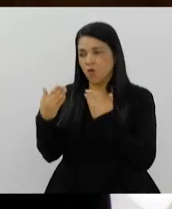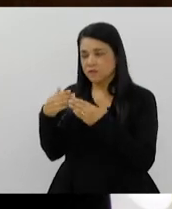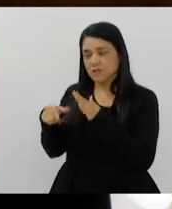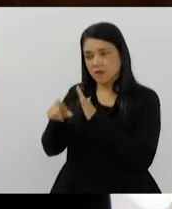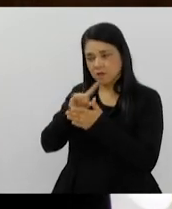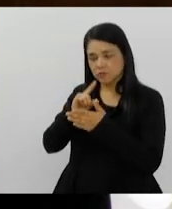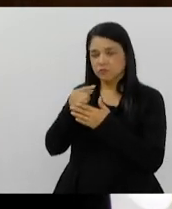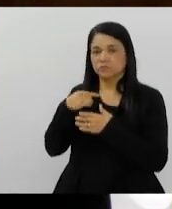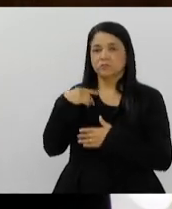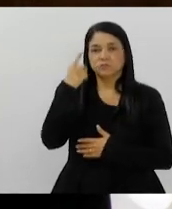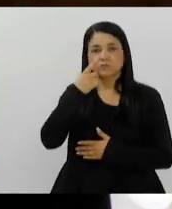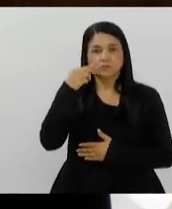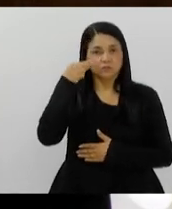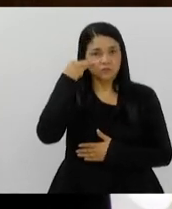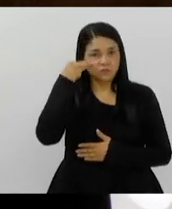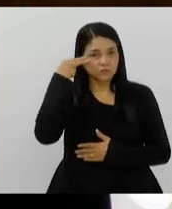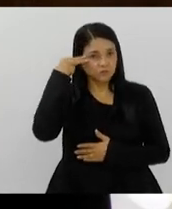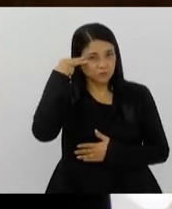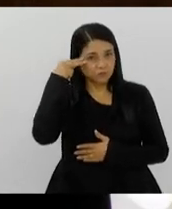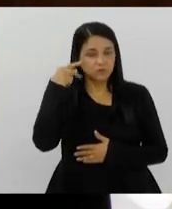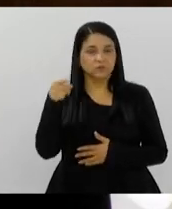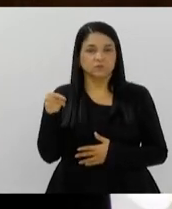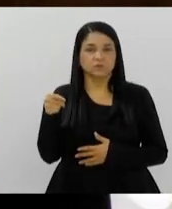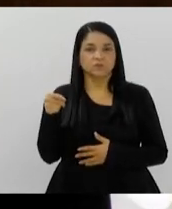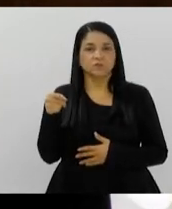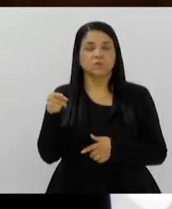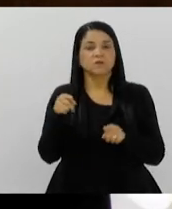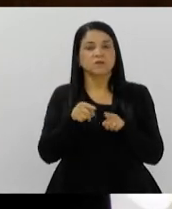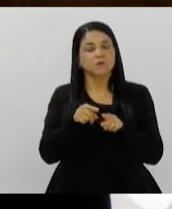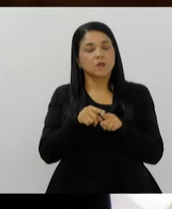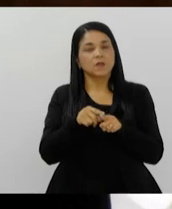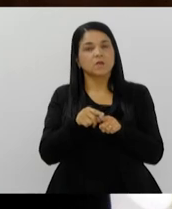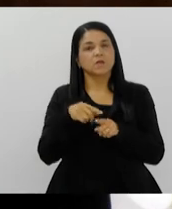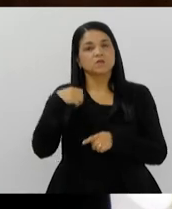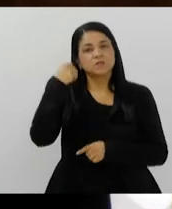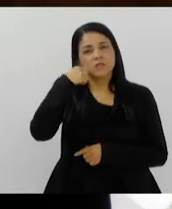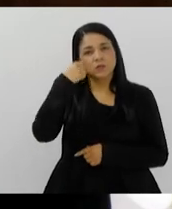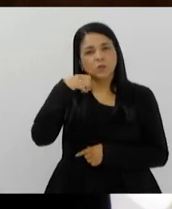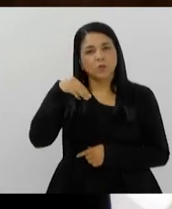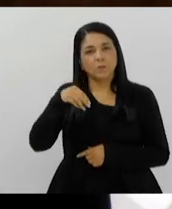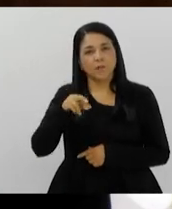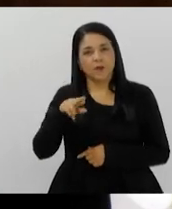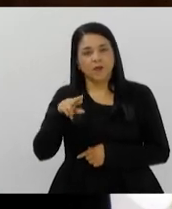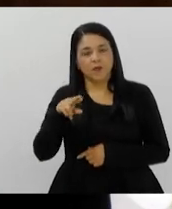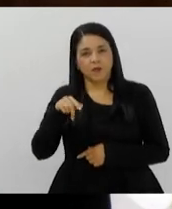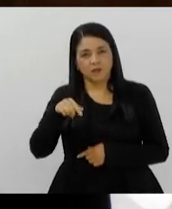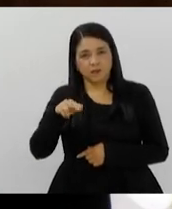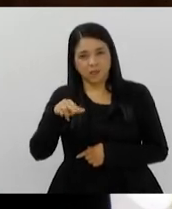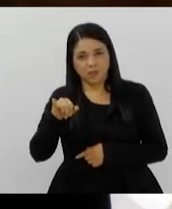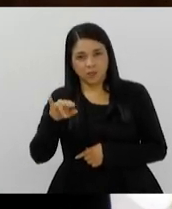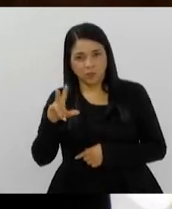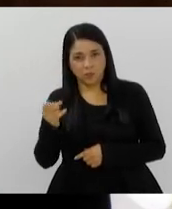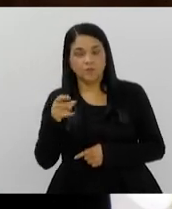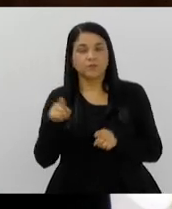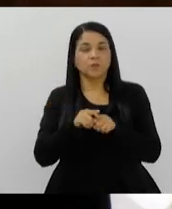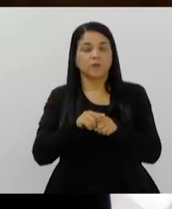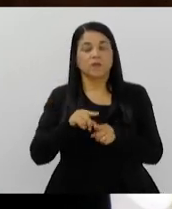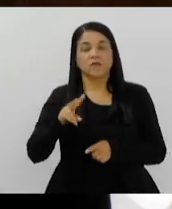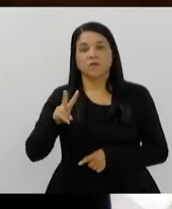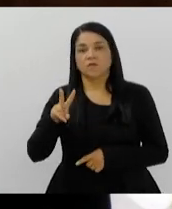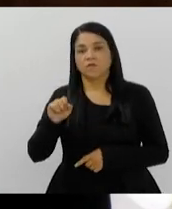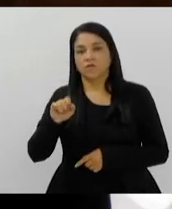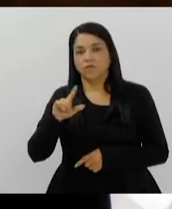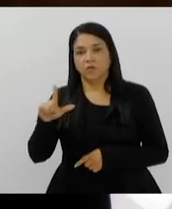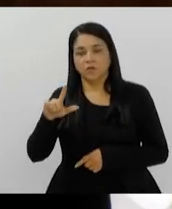Ju, também com o nosso senador Marquinho, com a Milena e com o Valdo Ceasa, que é presidente